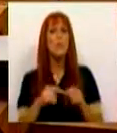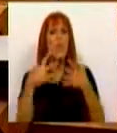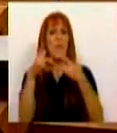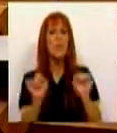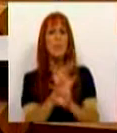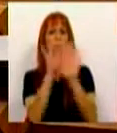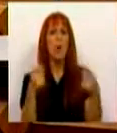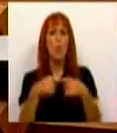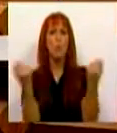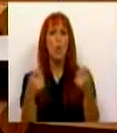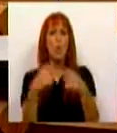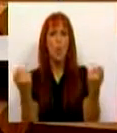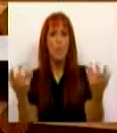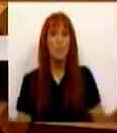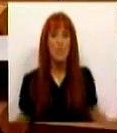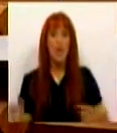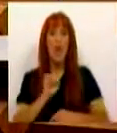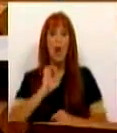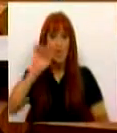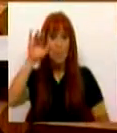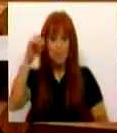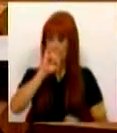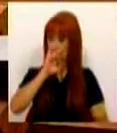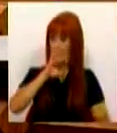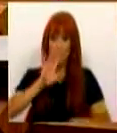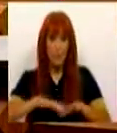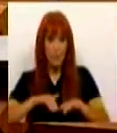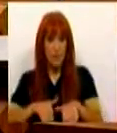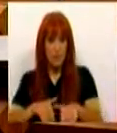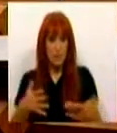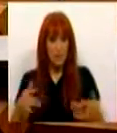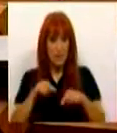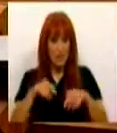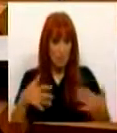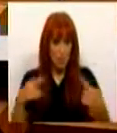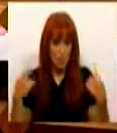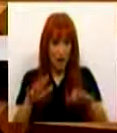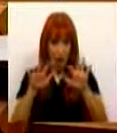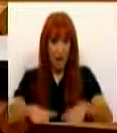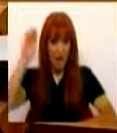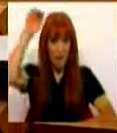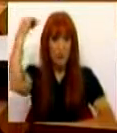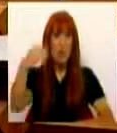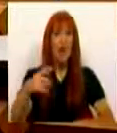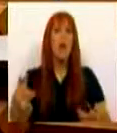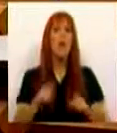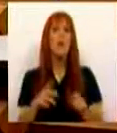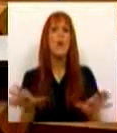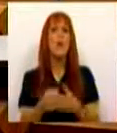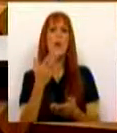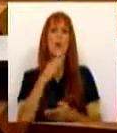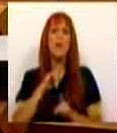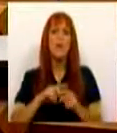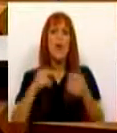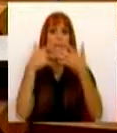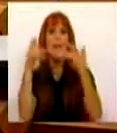transparência e incompatibilidades. A nossa primeira perplexidade em relação a isto é que neste momento existe na Assembleia da República uma comissão eventual